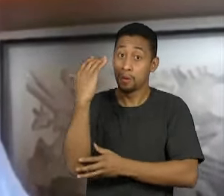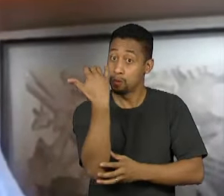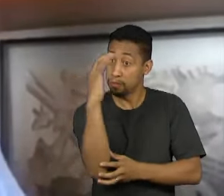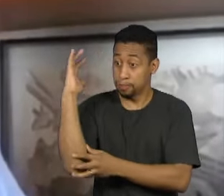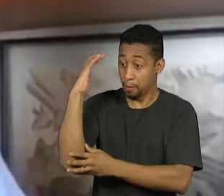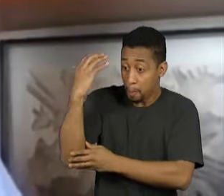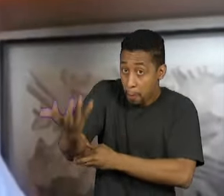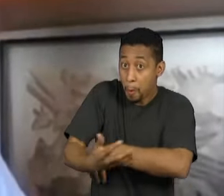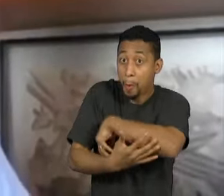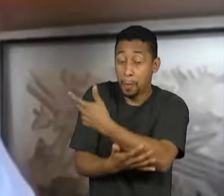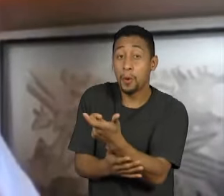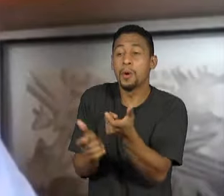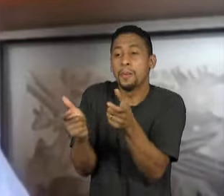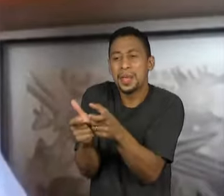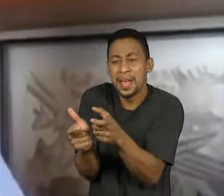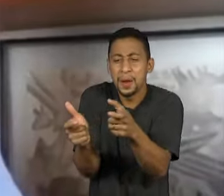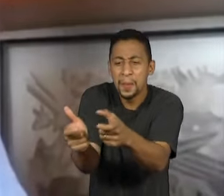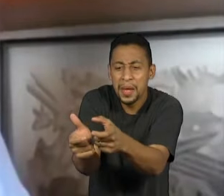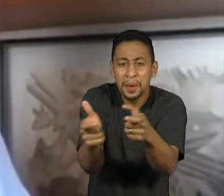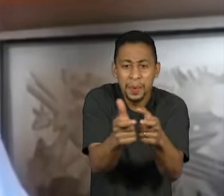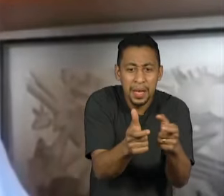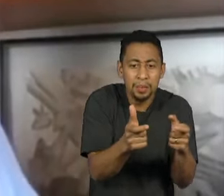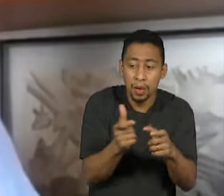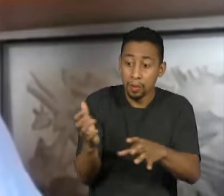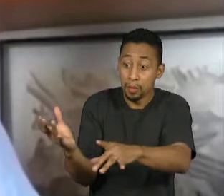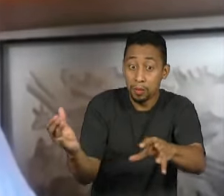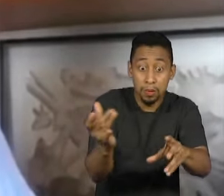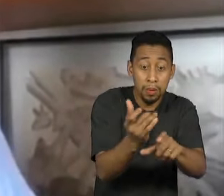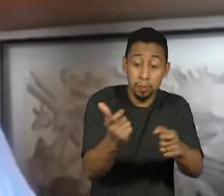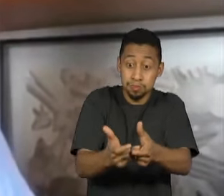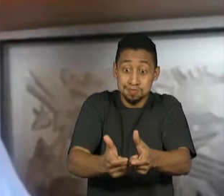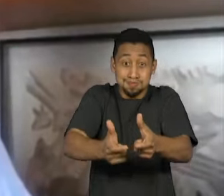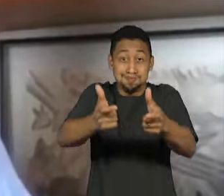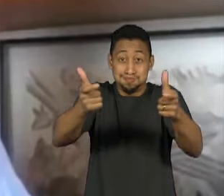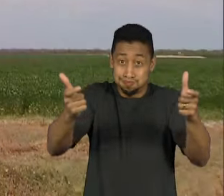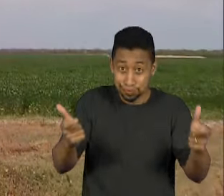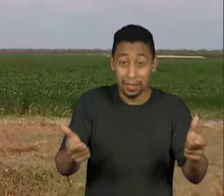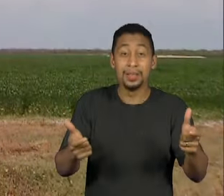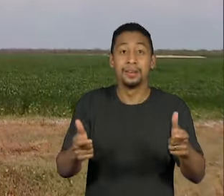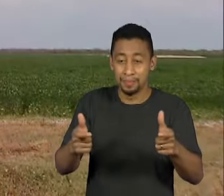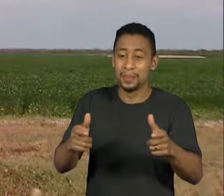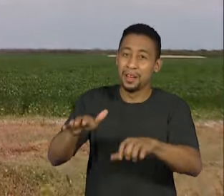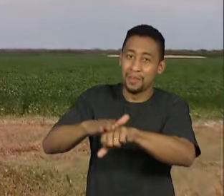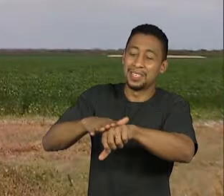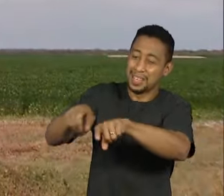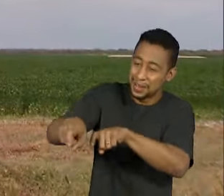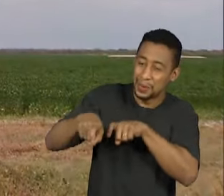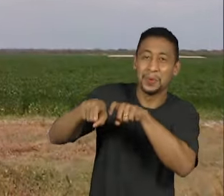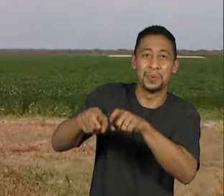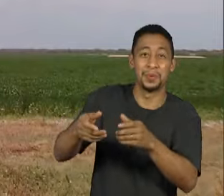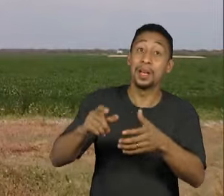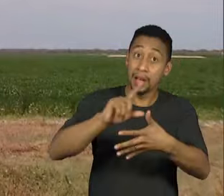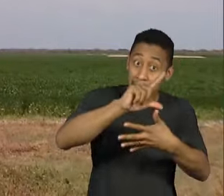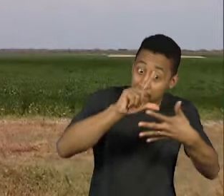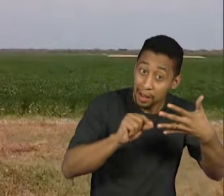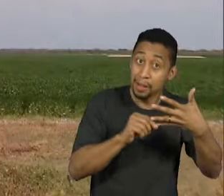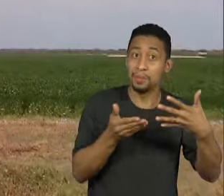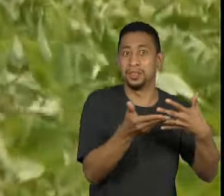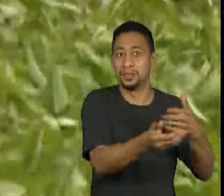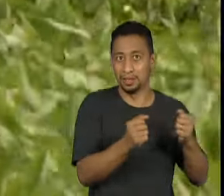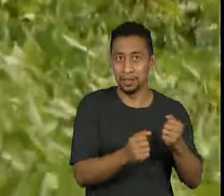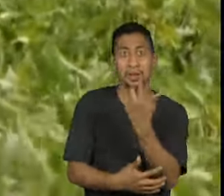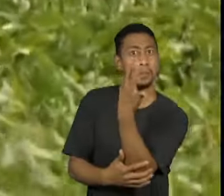espalhados que se somam junto com esses grandes desmatamentos para a expansão da agricultura ainda na Mata Atlântica, né, o bioma